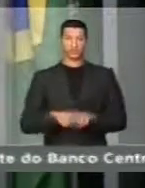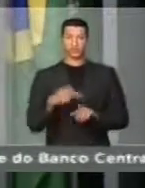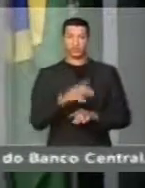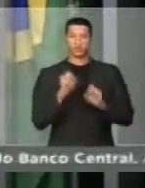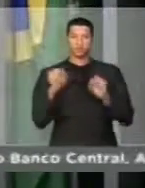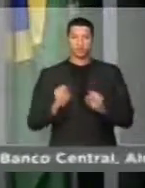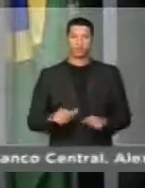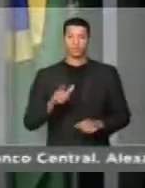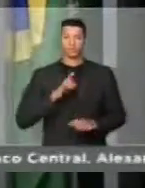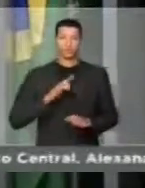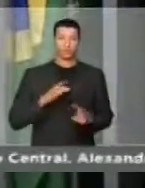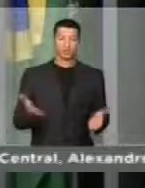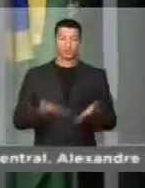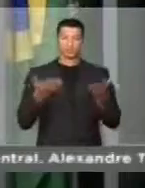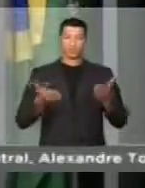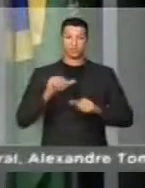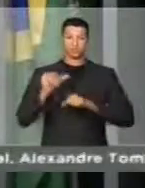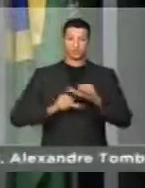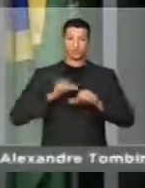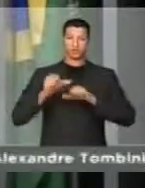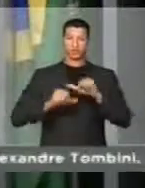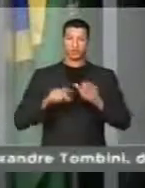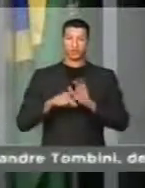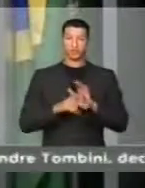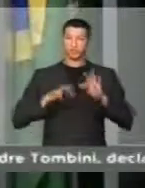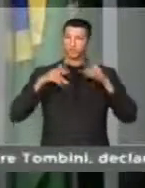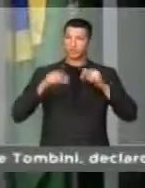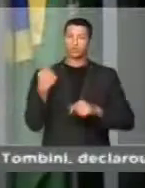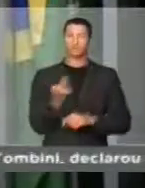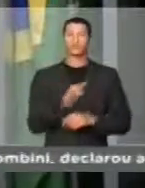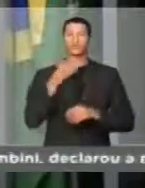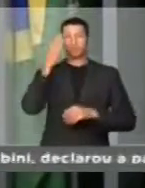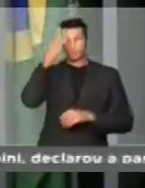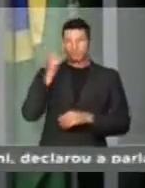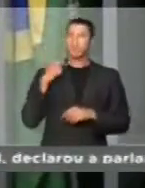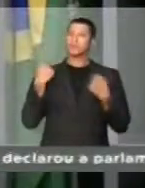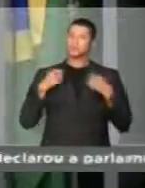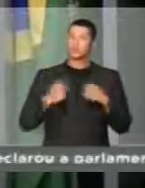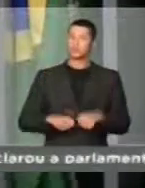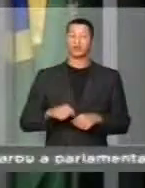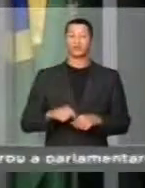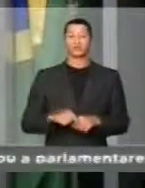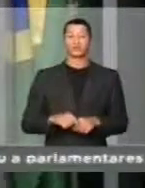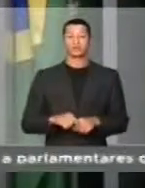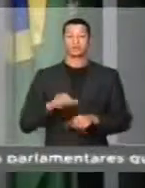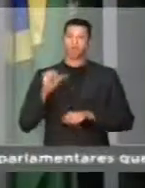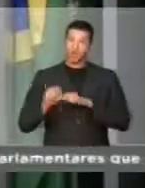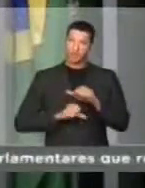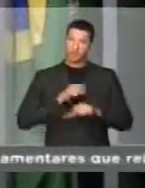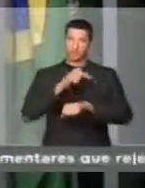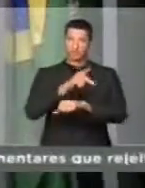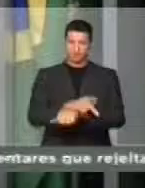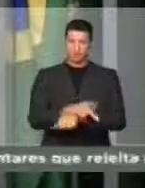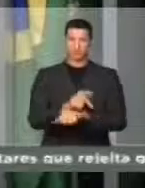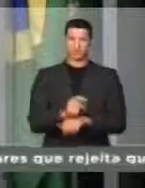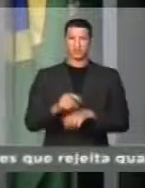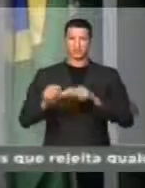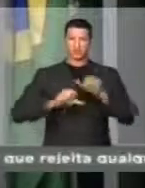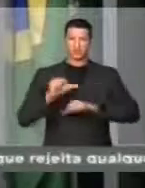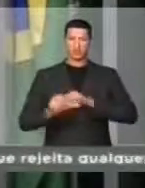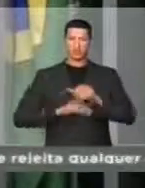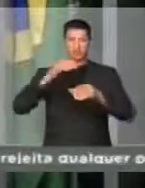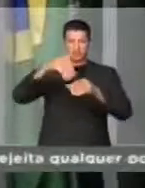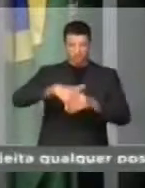ela poderia ter promovido as reformas que todos nós sabemos necessárias. A reforma previdenciária, a